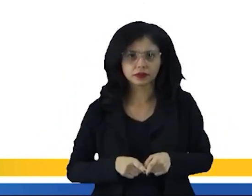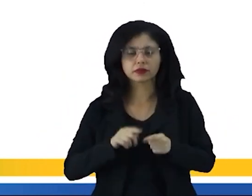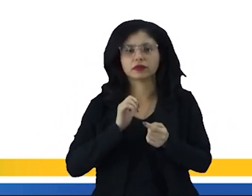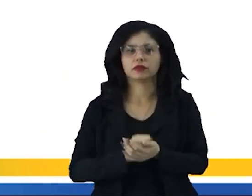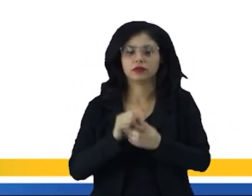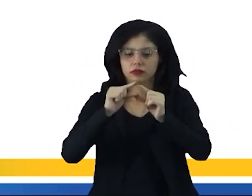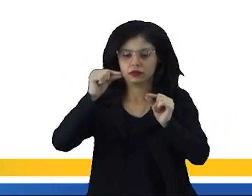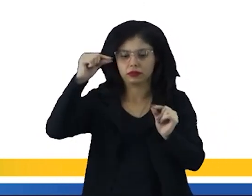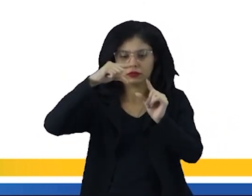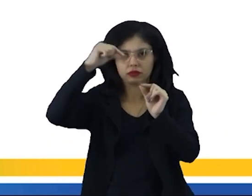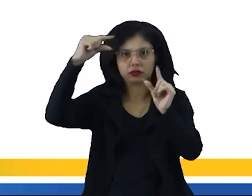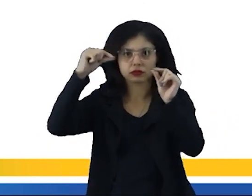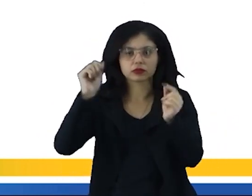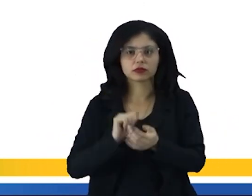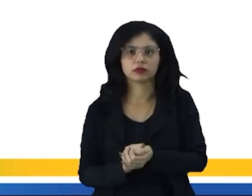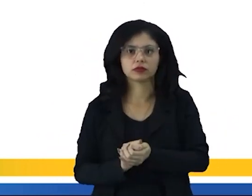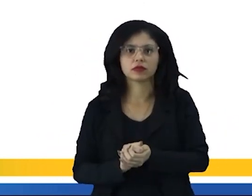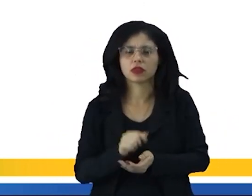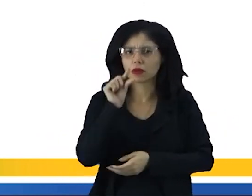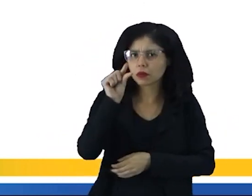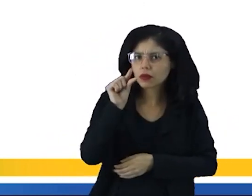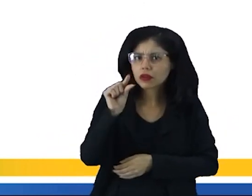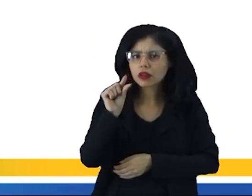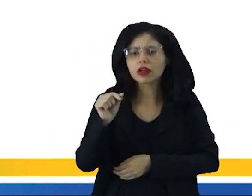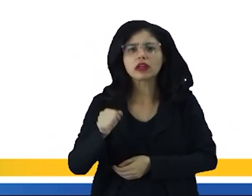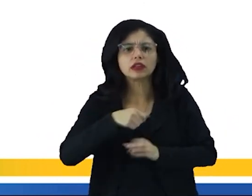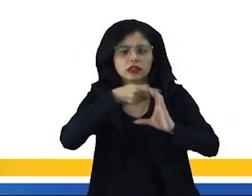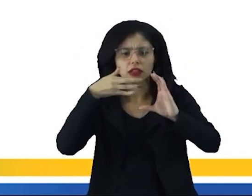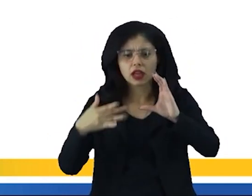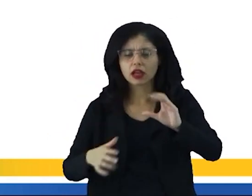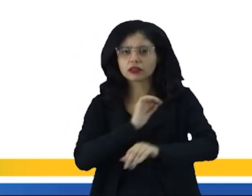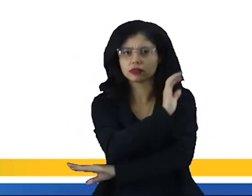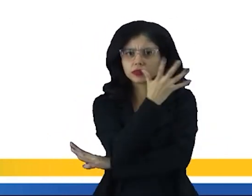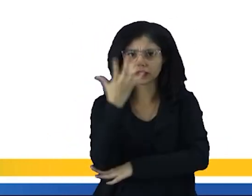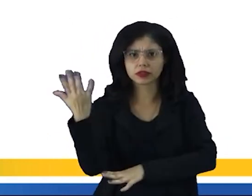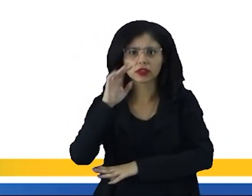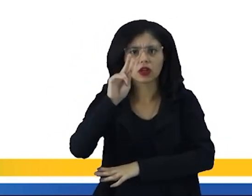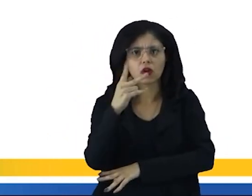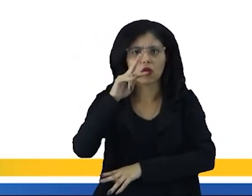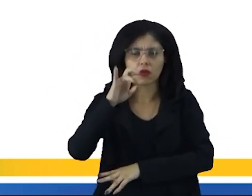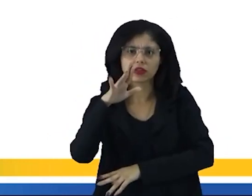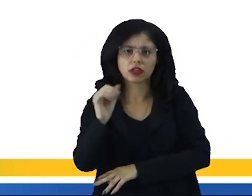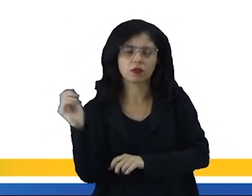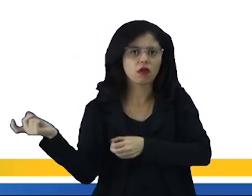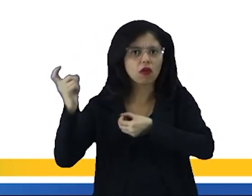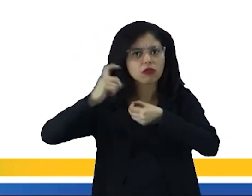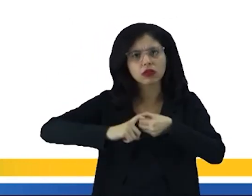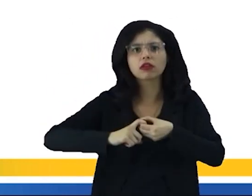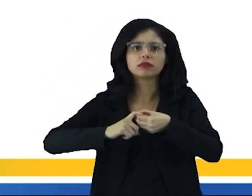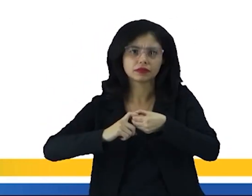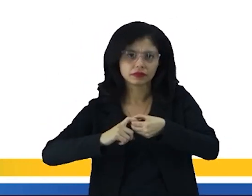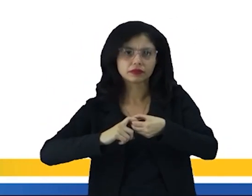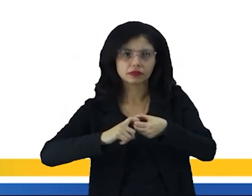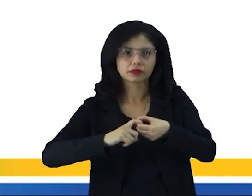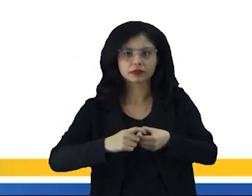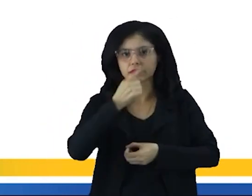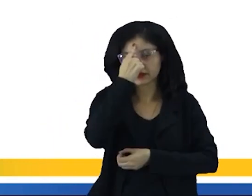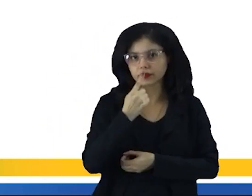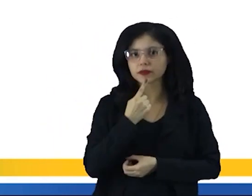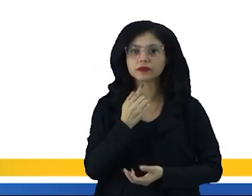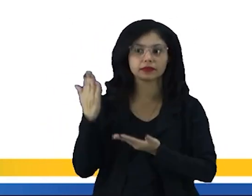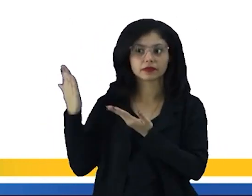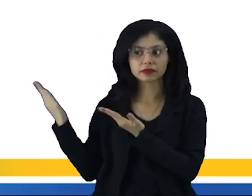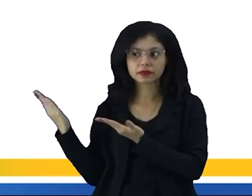folhas agulhadas. São poucas espécies diferentes, formando uma floresta homogênea. Vamos voltar de novo na figura